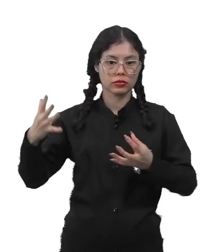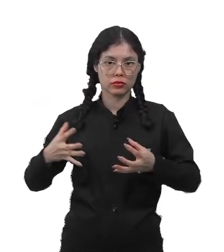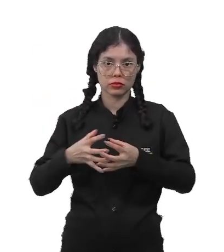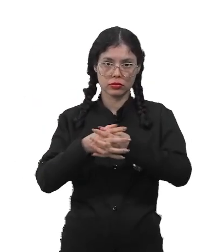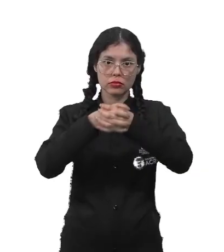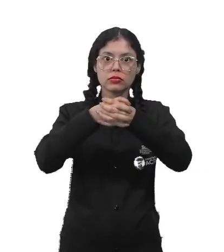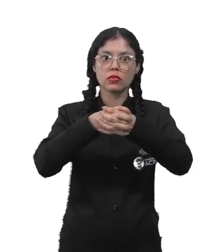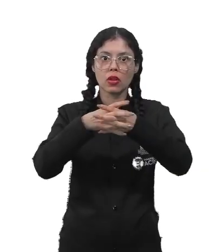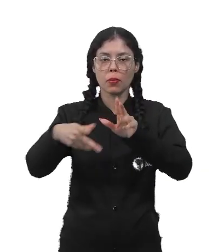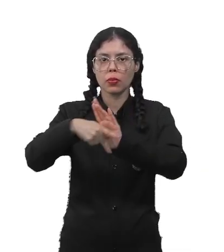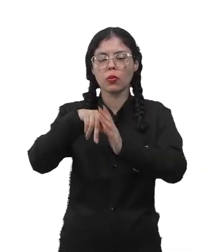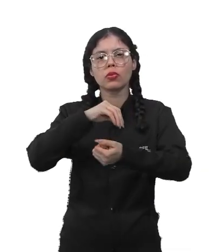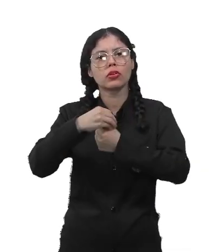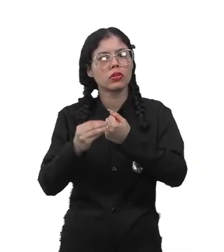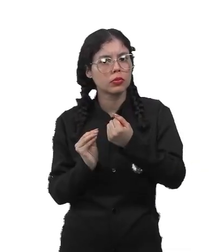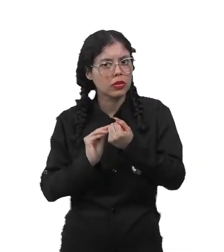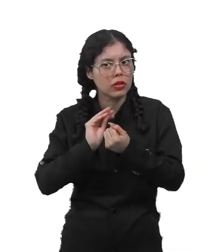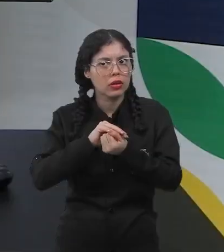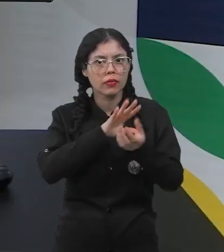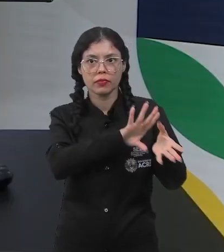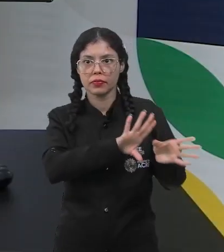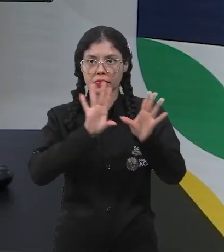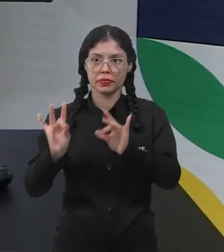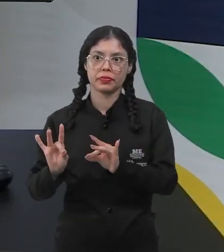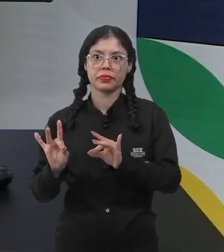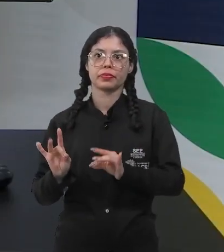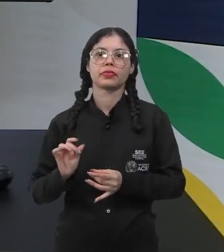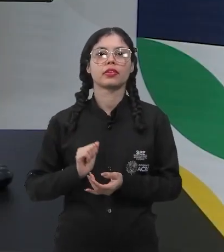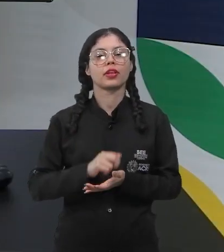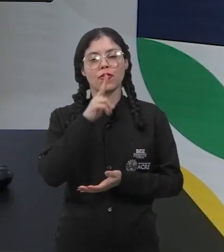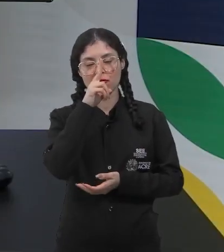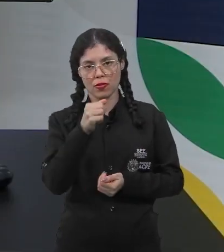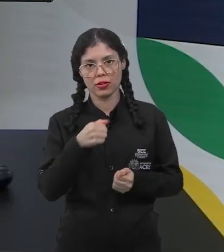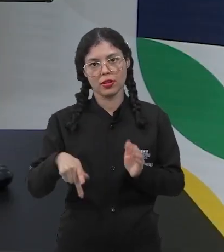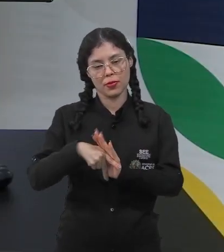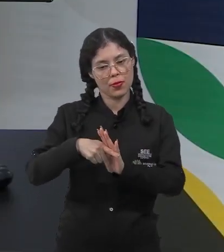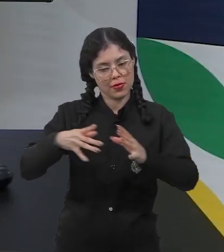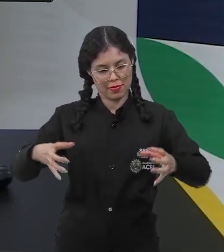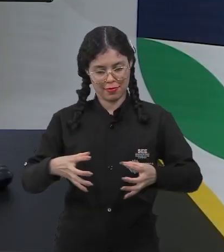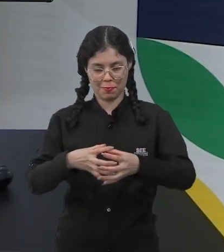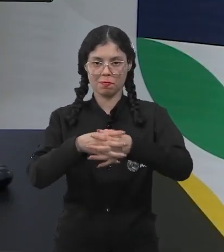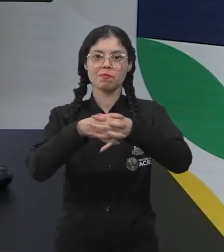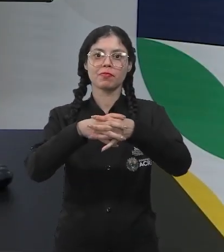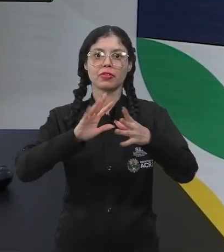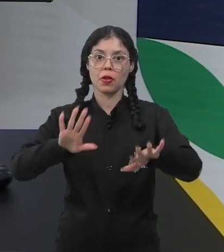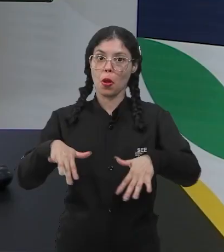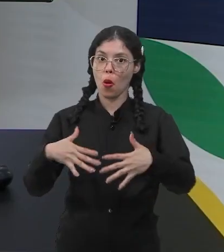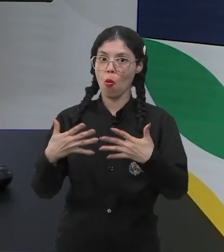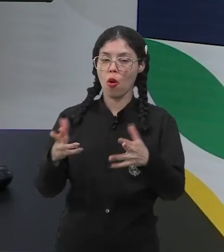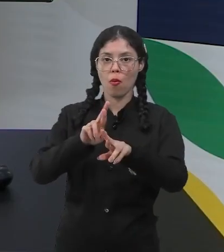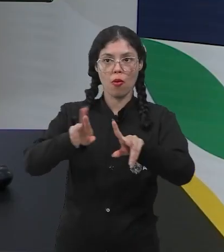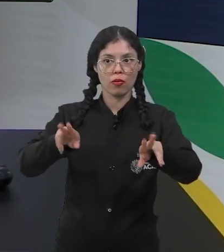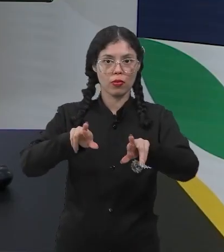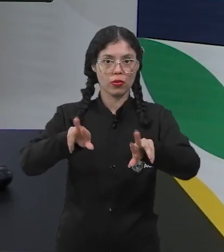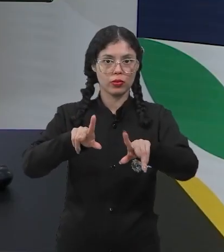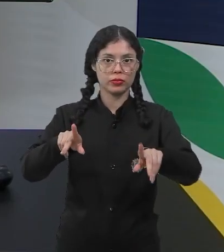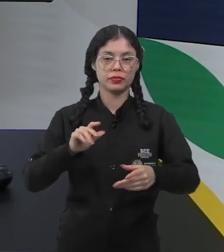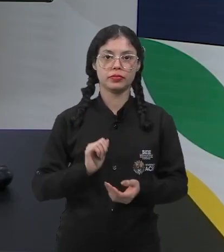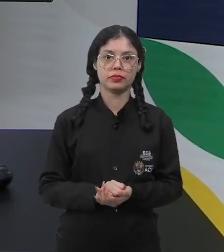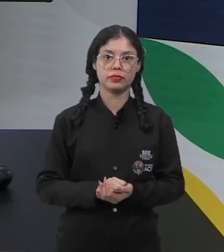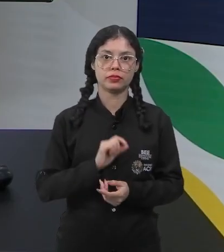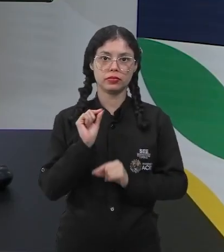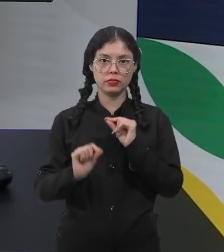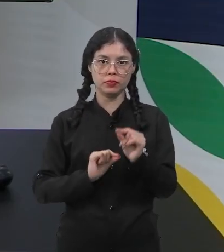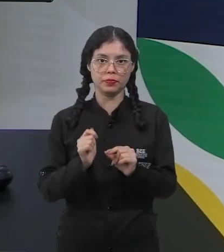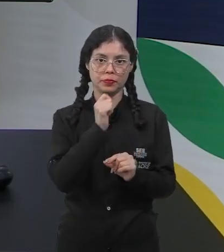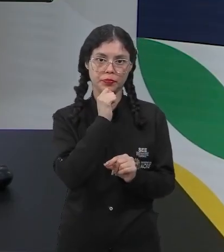união dessas moléculas? Através das forças intermoleculares. Então, qual é uma das principais diferenças? É